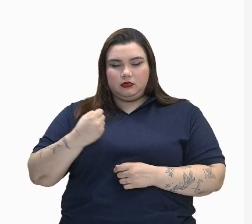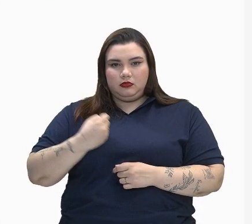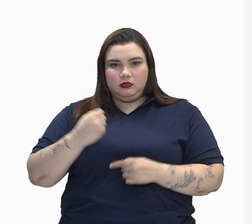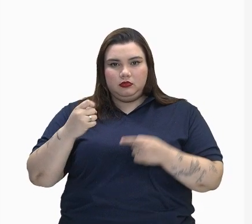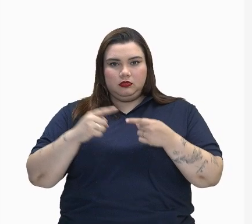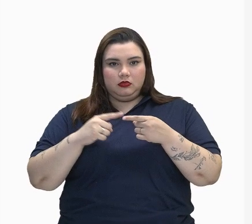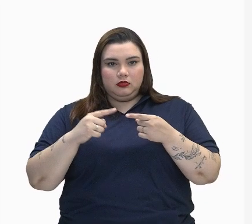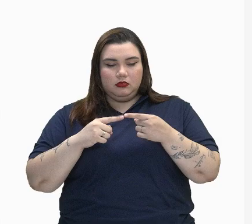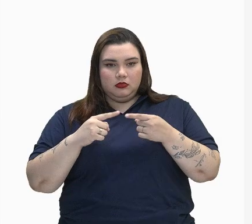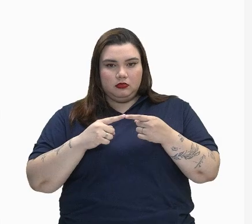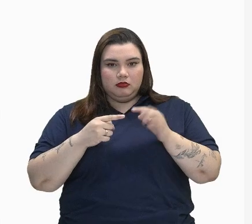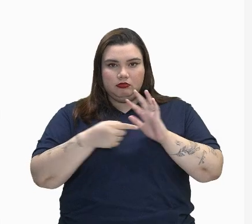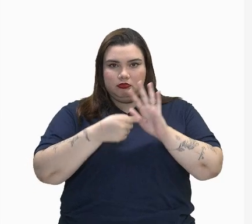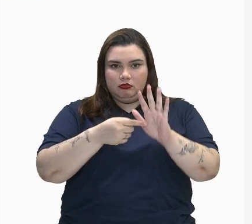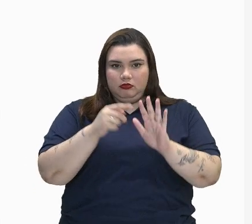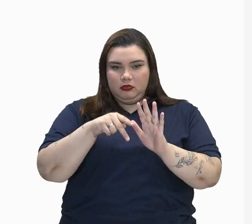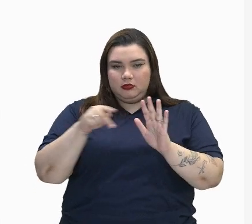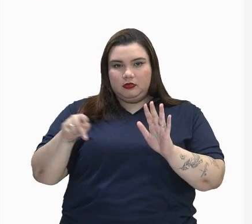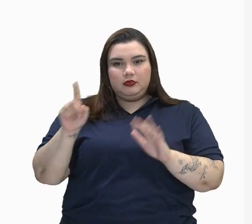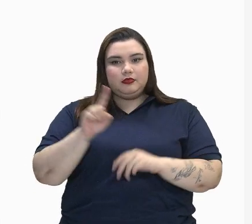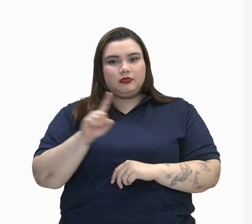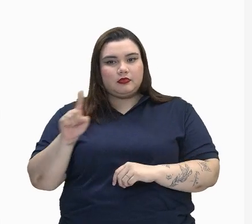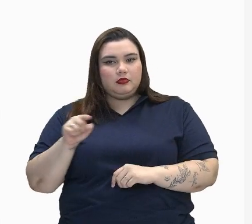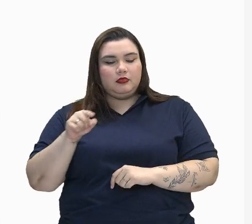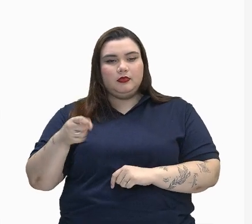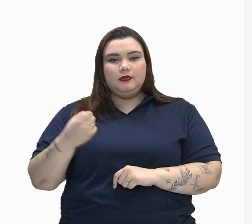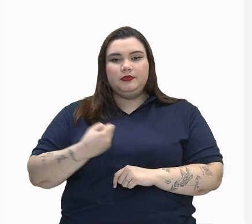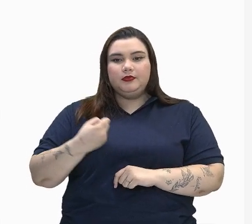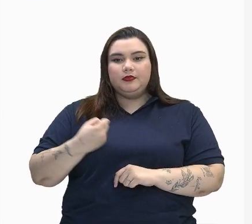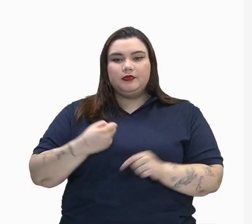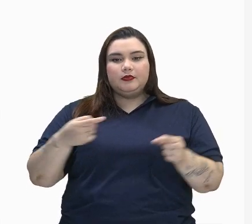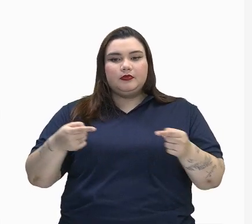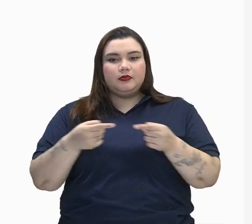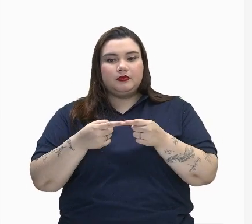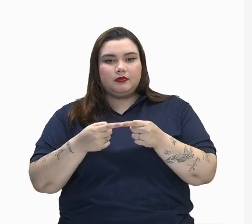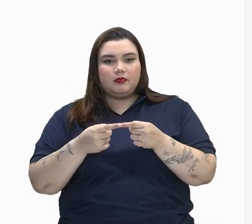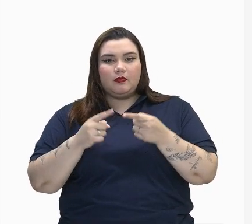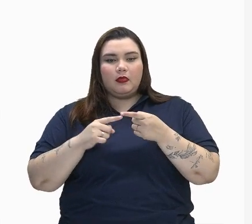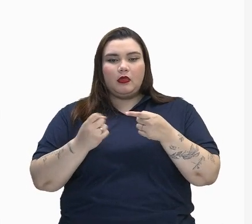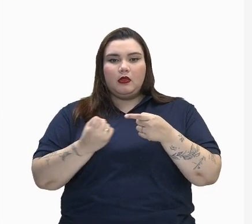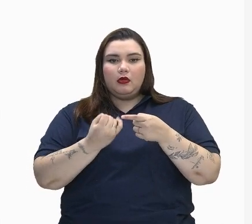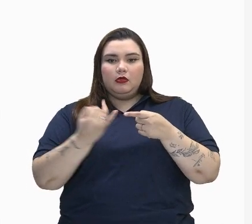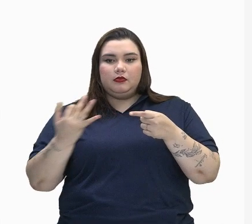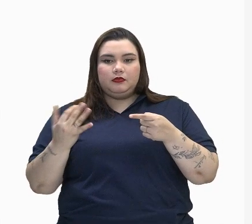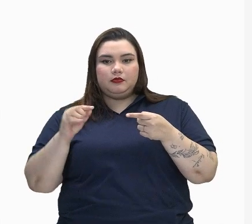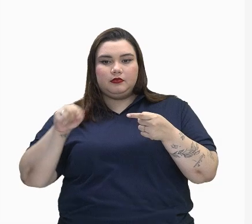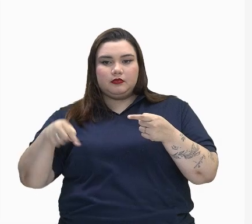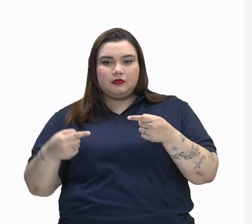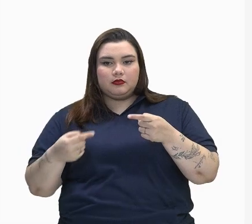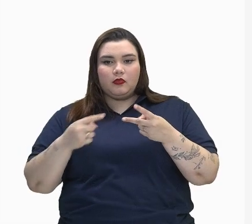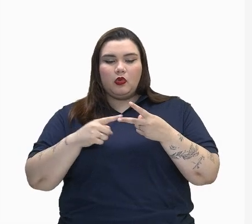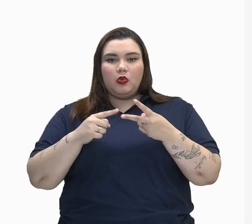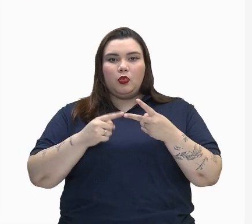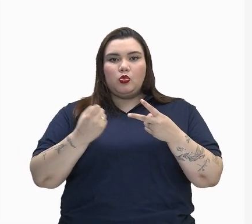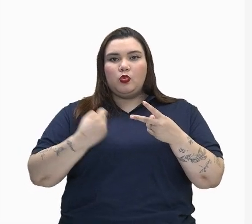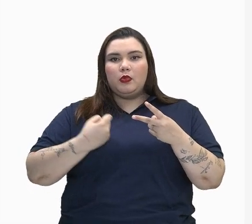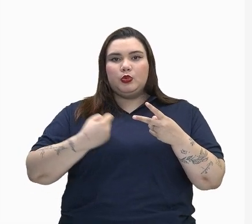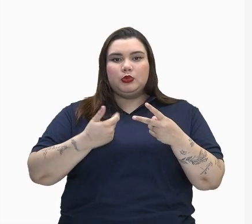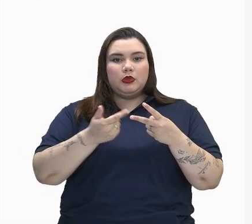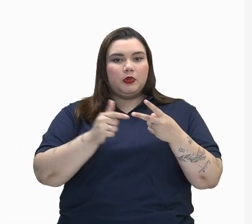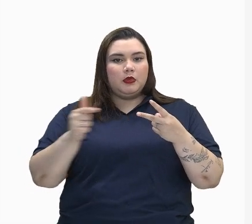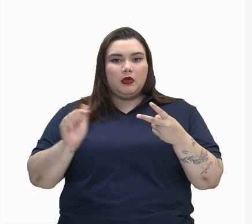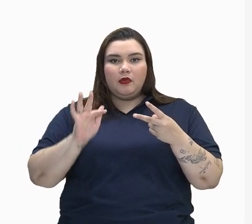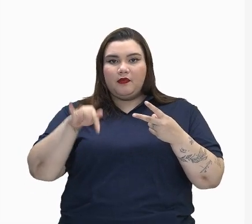senhora apresentou? Não. Os números irracionais, eles são números decimais, eles são infinitos e